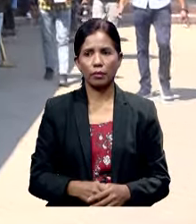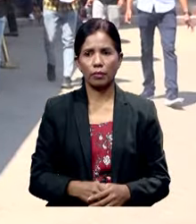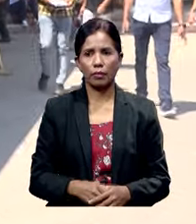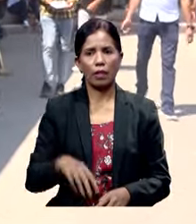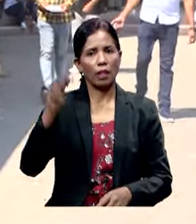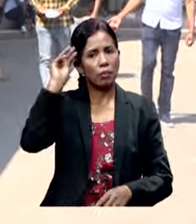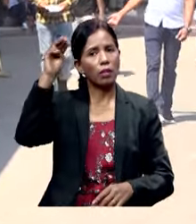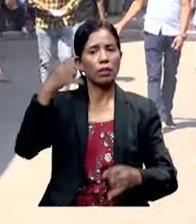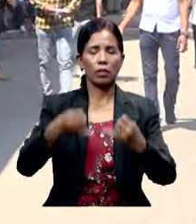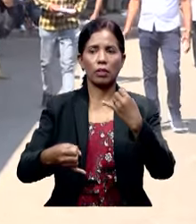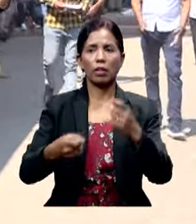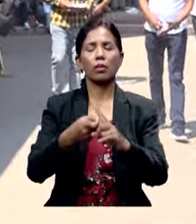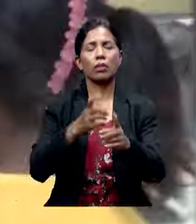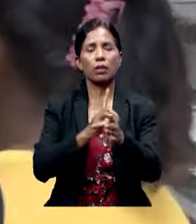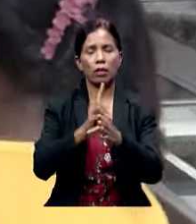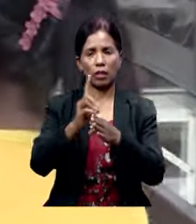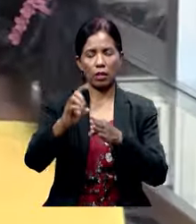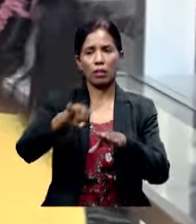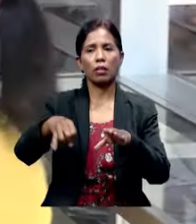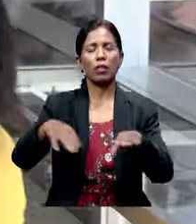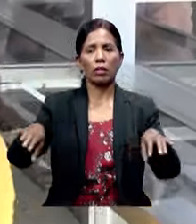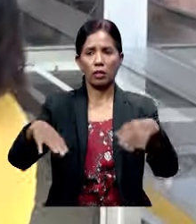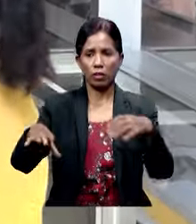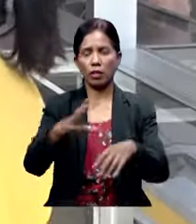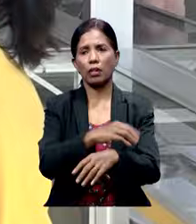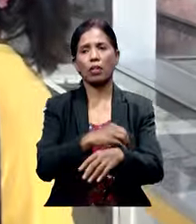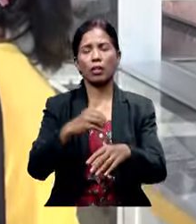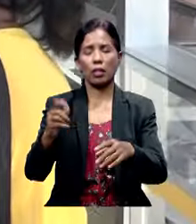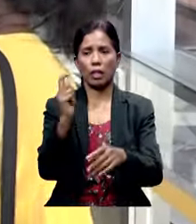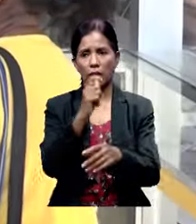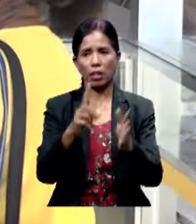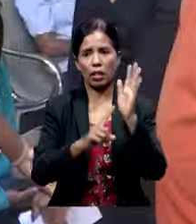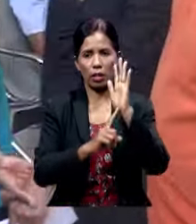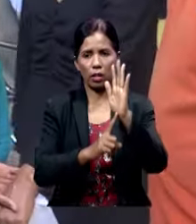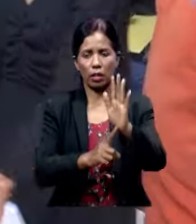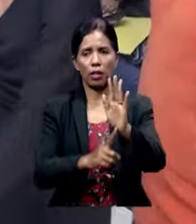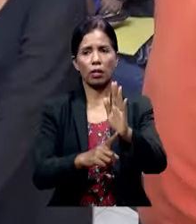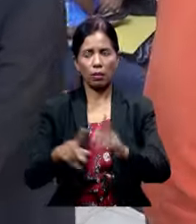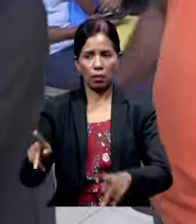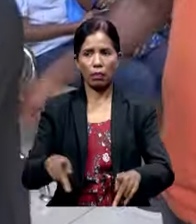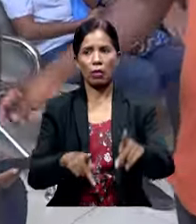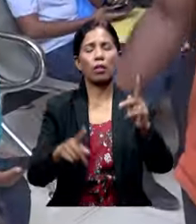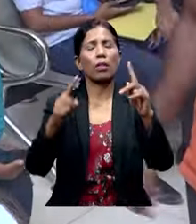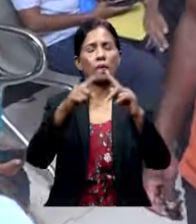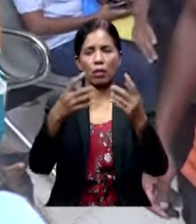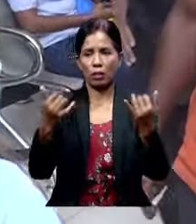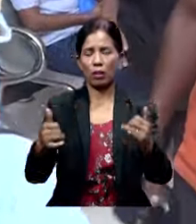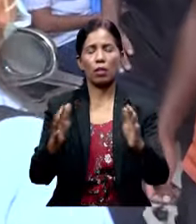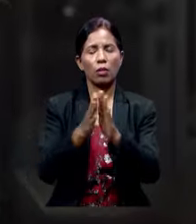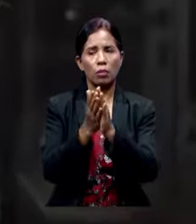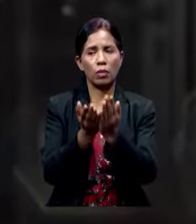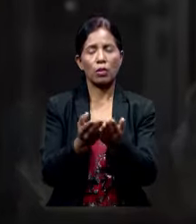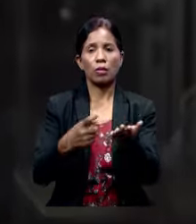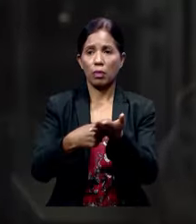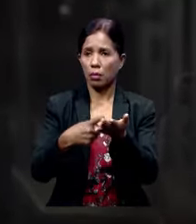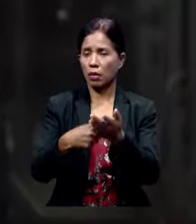Ministério da Justiça leu se Direção-Geral de Serviço, Registro Notariado, terça nem fosse aviso para público. Tô agora a caderneta passaporte, será